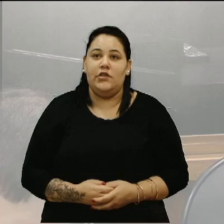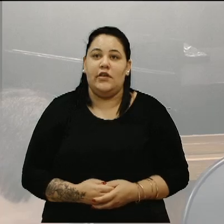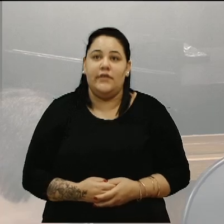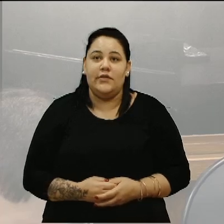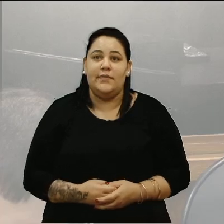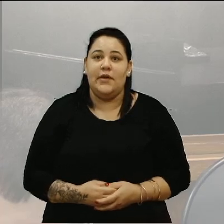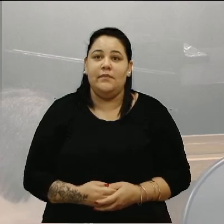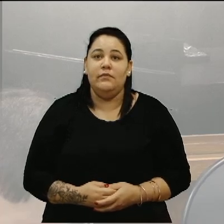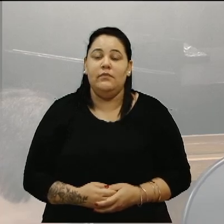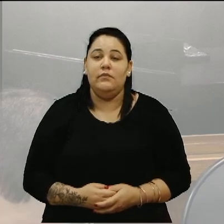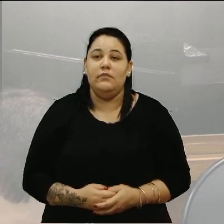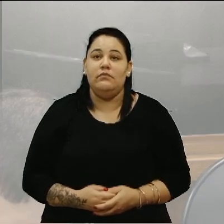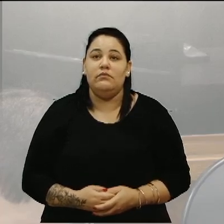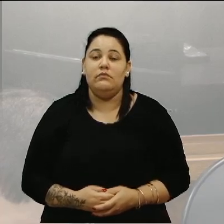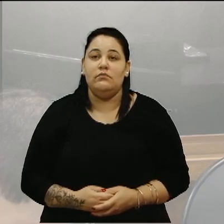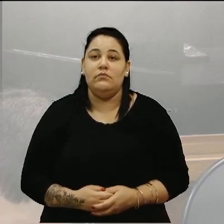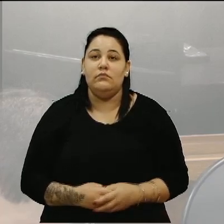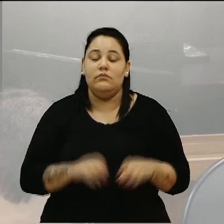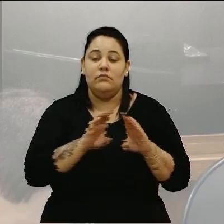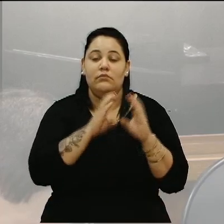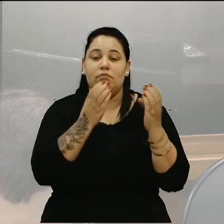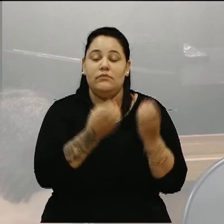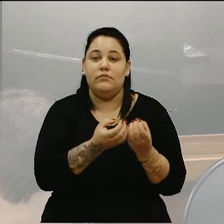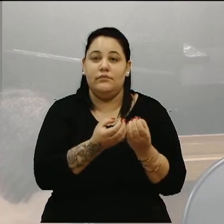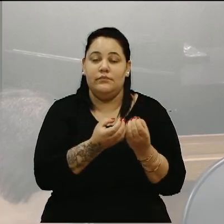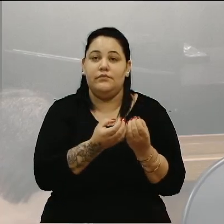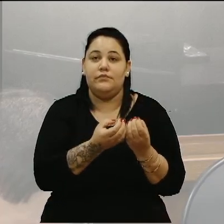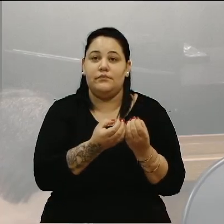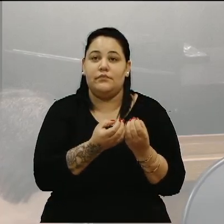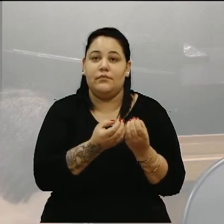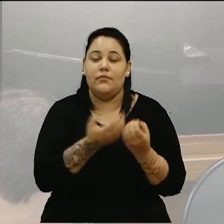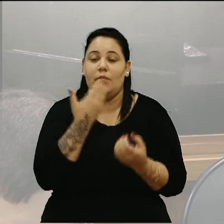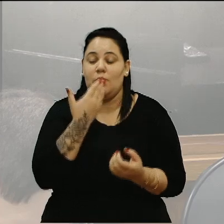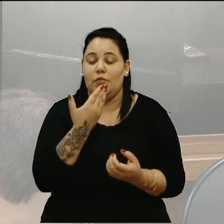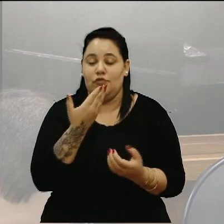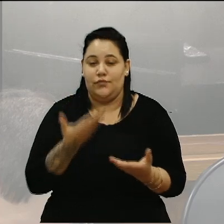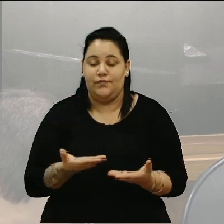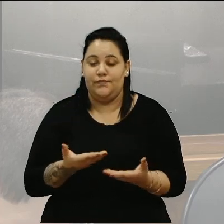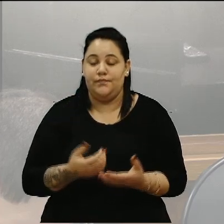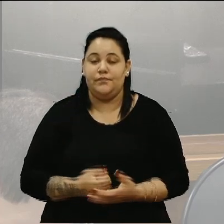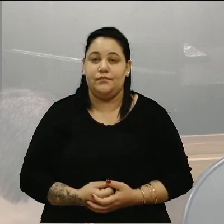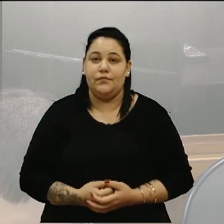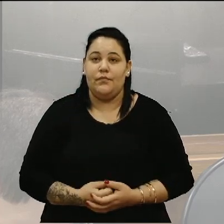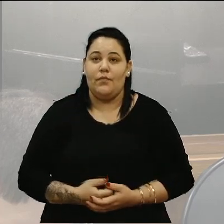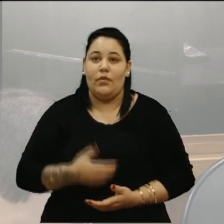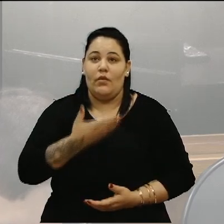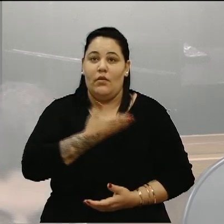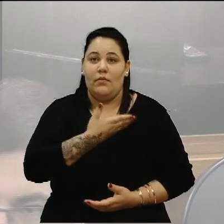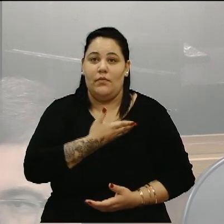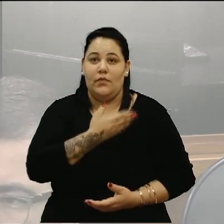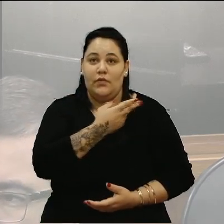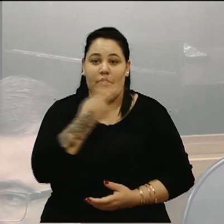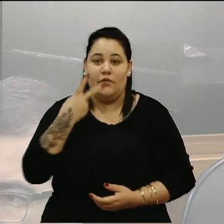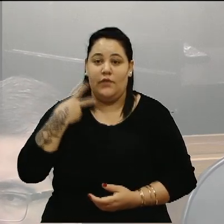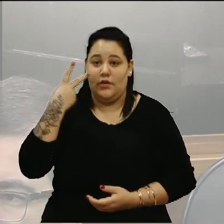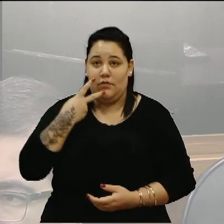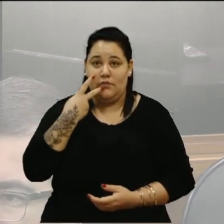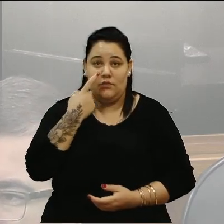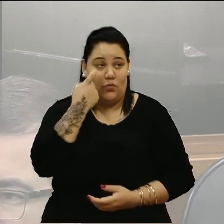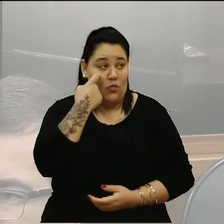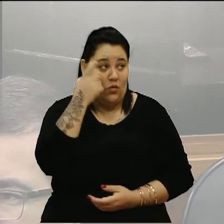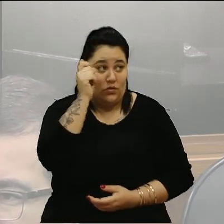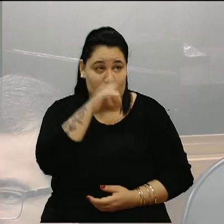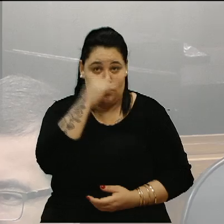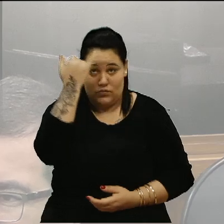Maria Goretti, do São João Bosco. Aí, meu amigo vereador do Zóio Azul, D'Ambros, o que